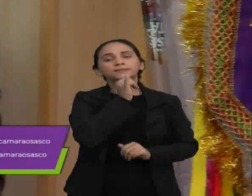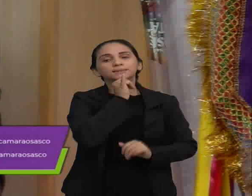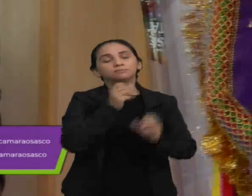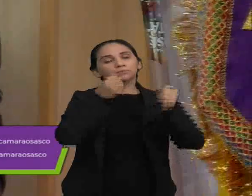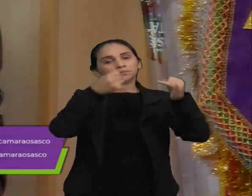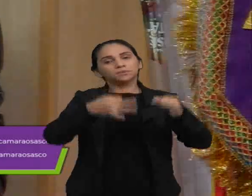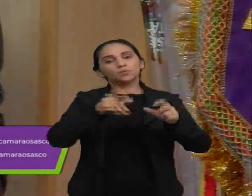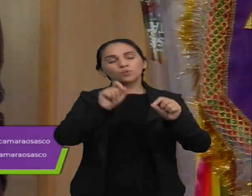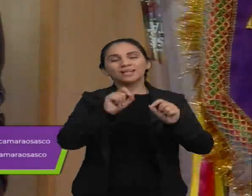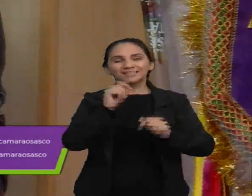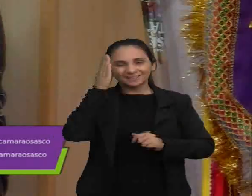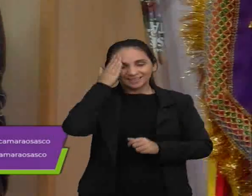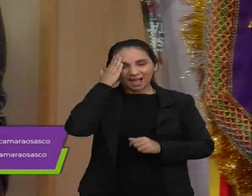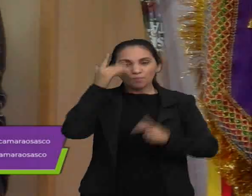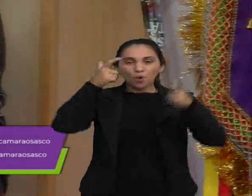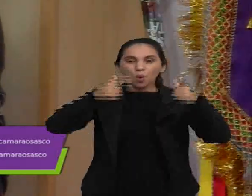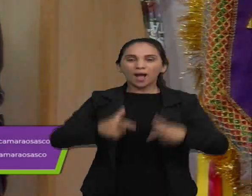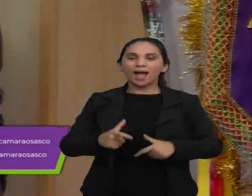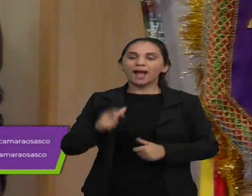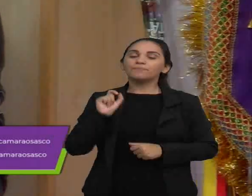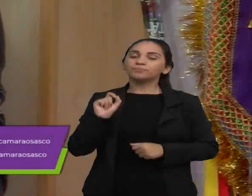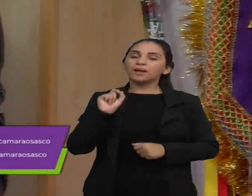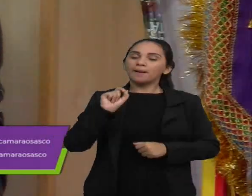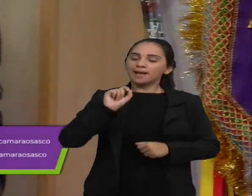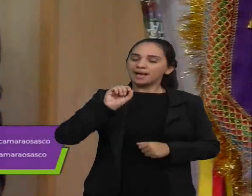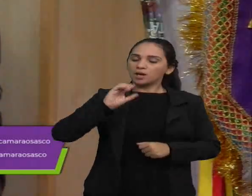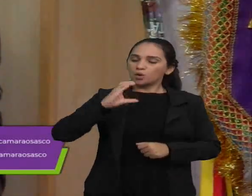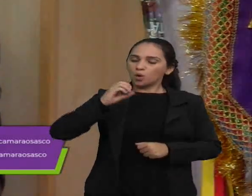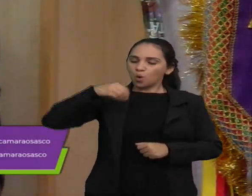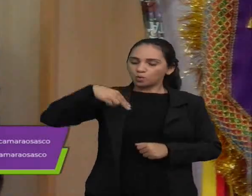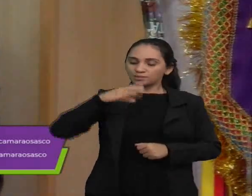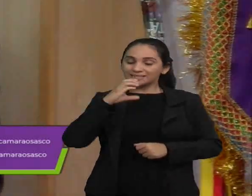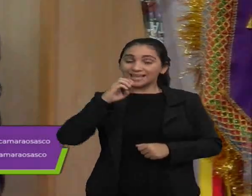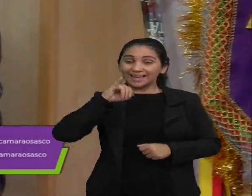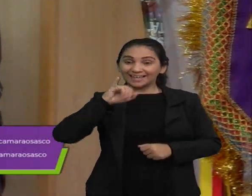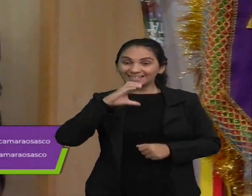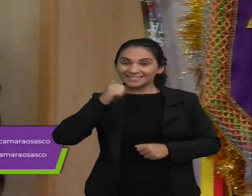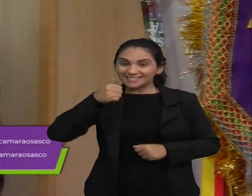vocês, o Conceição, o Jardim Conceição foi construído um reservatório.